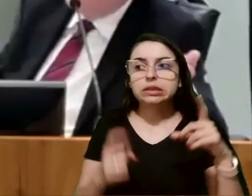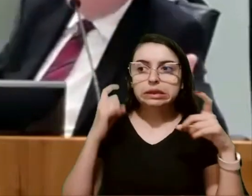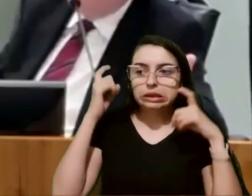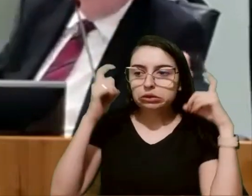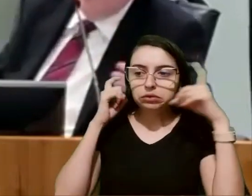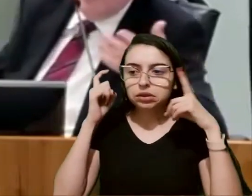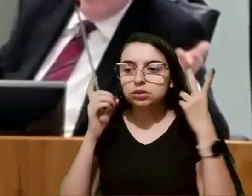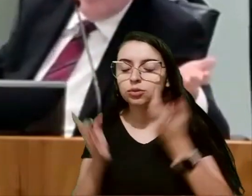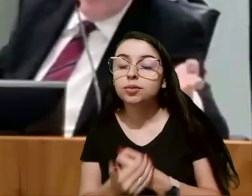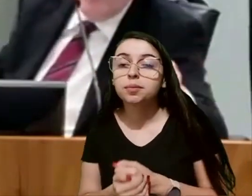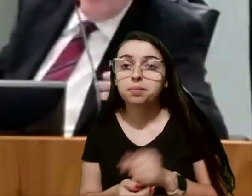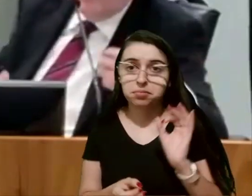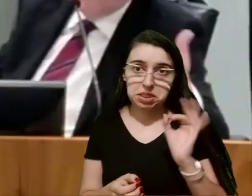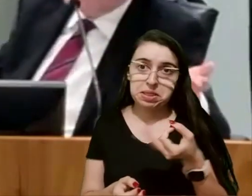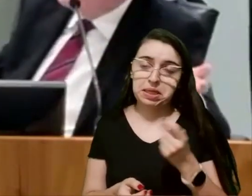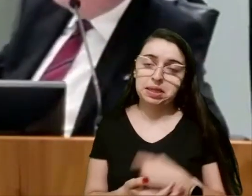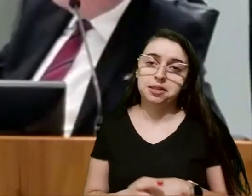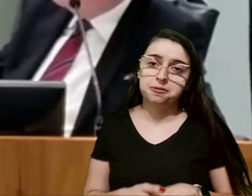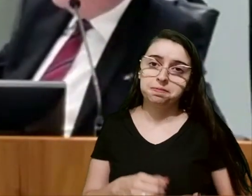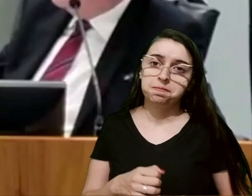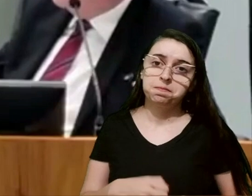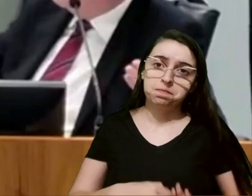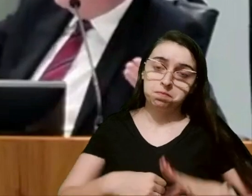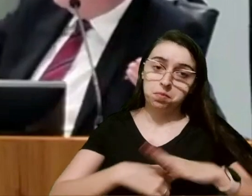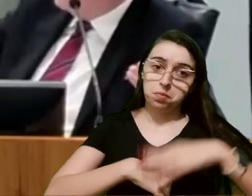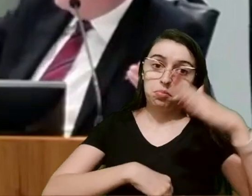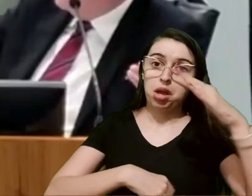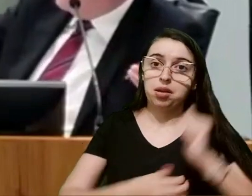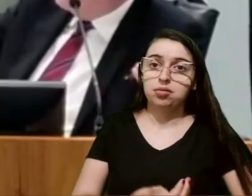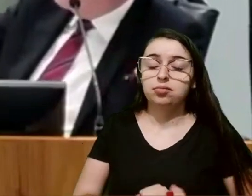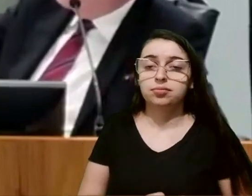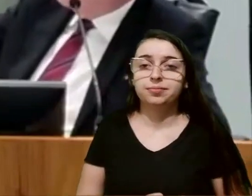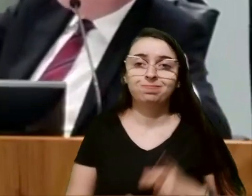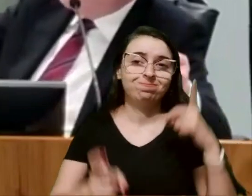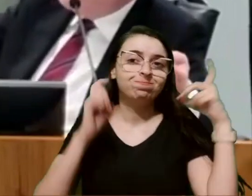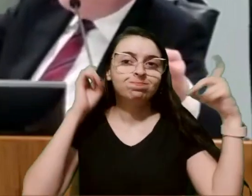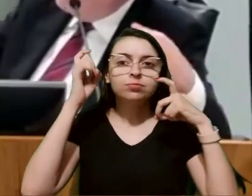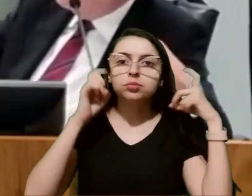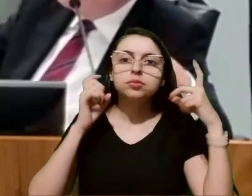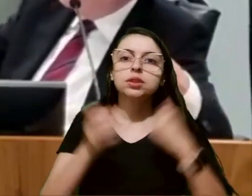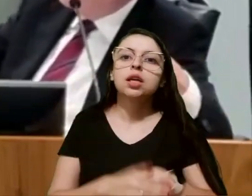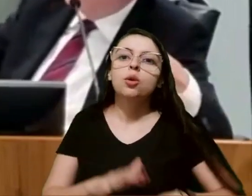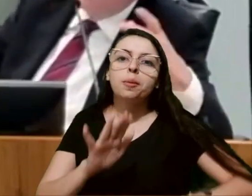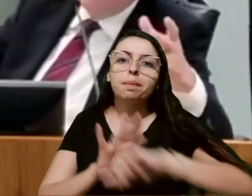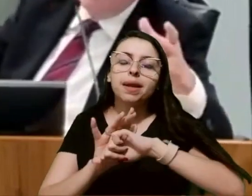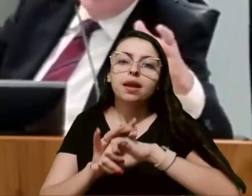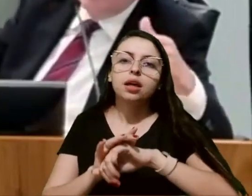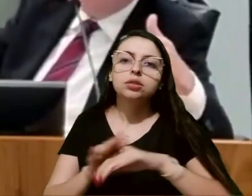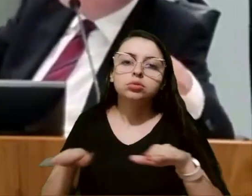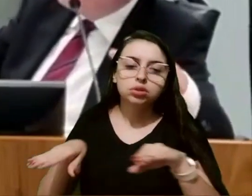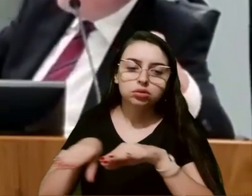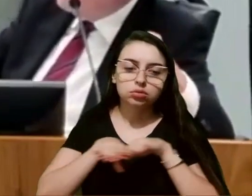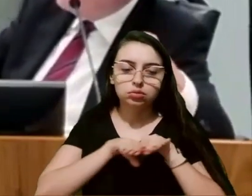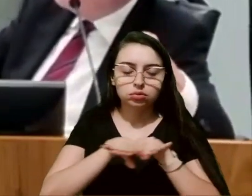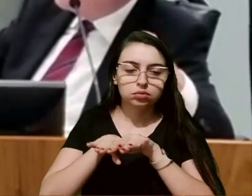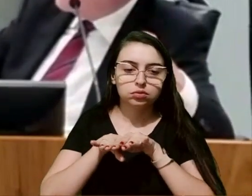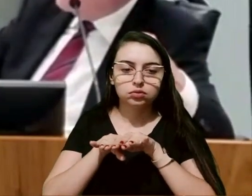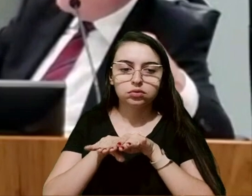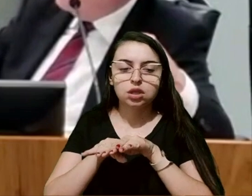Aliás, eu tenho mais dúvida do que certeza nesse campo, porque o direito penal, muito especialmente na parte de tem muito a